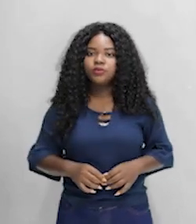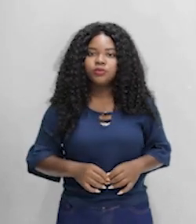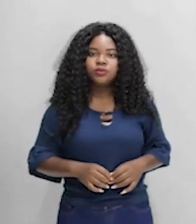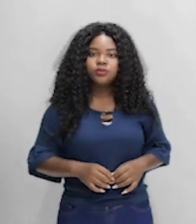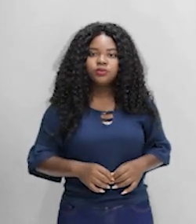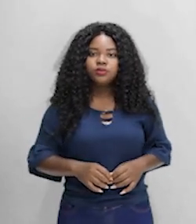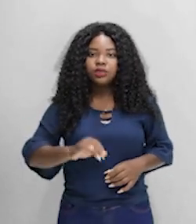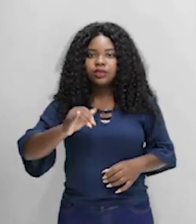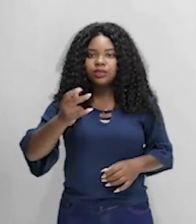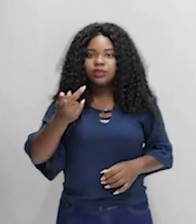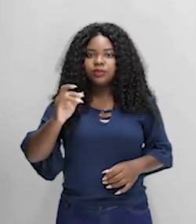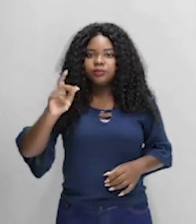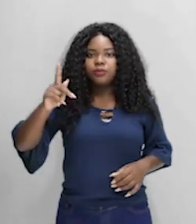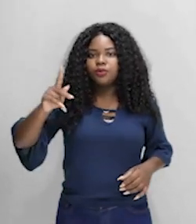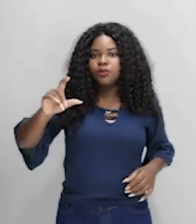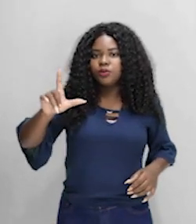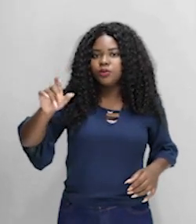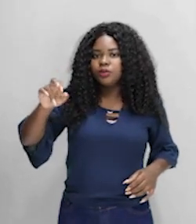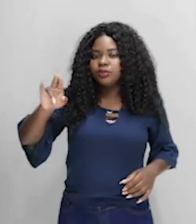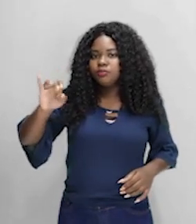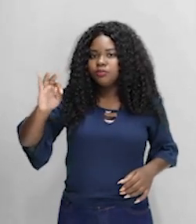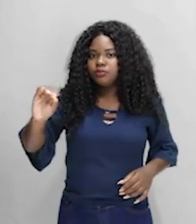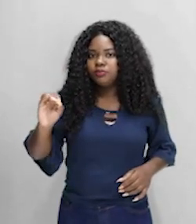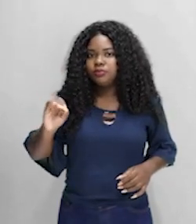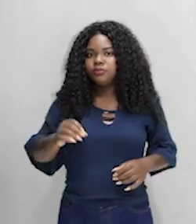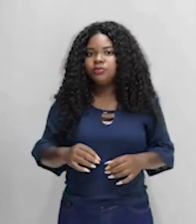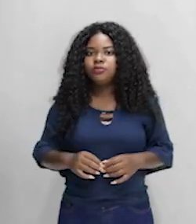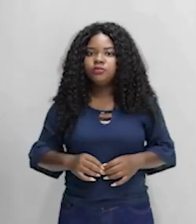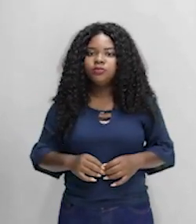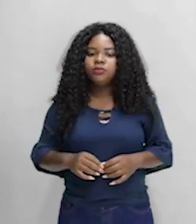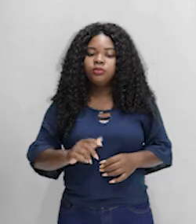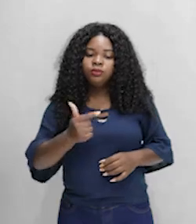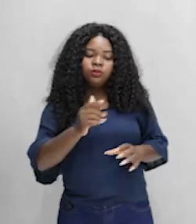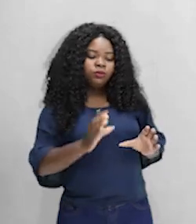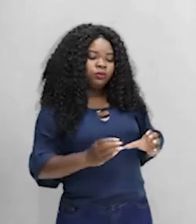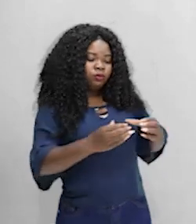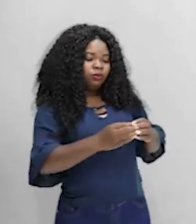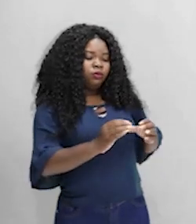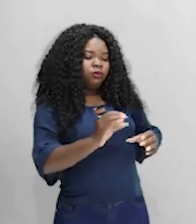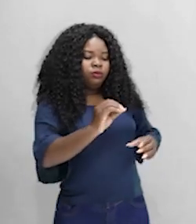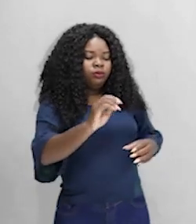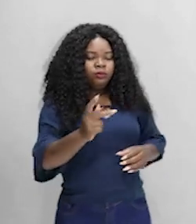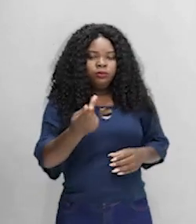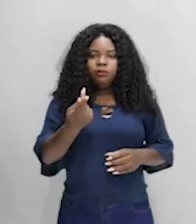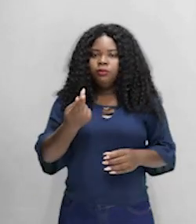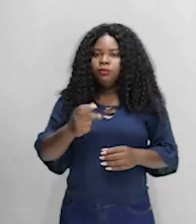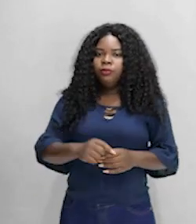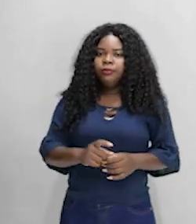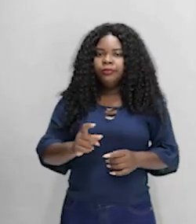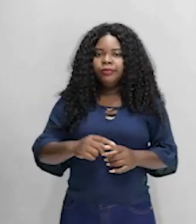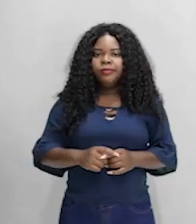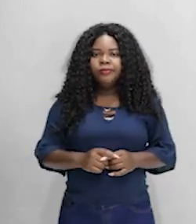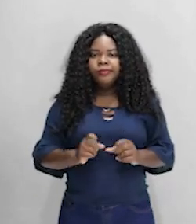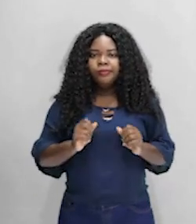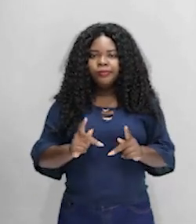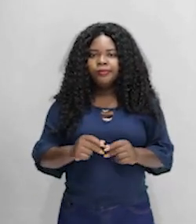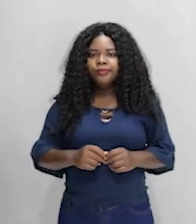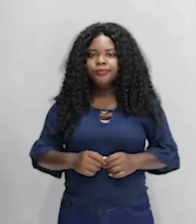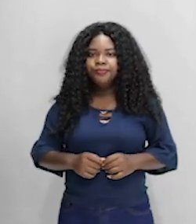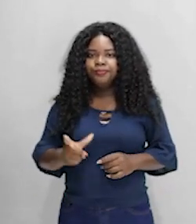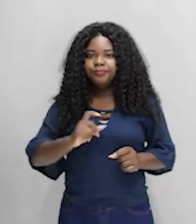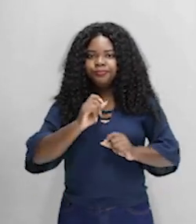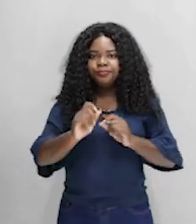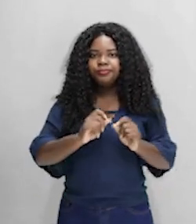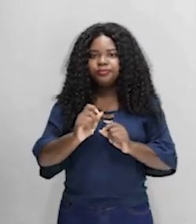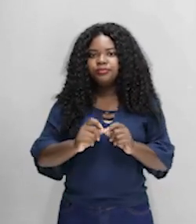o hipoclorito, tudo bem? Então, eu não tenho o grupo OH, eu não tenho nenhum H+, nem um grupo OH. Então, nós